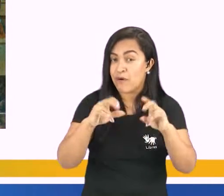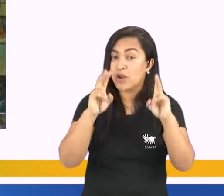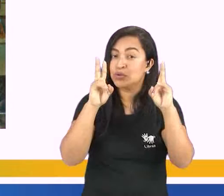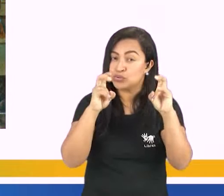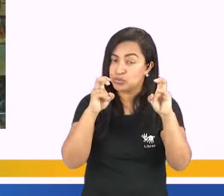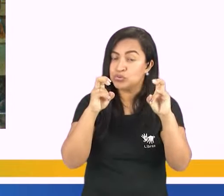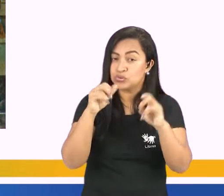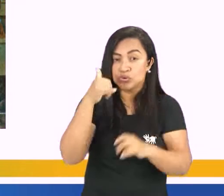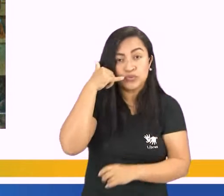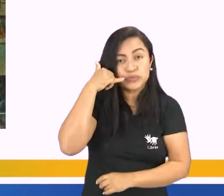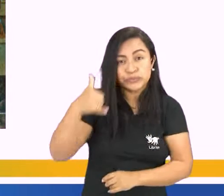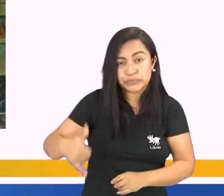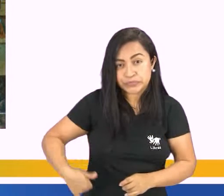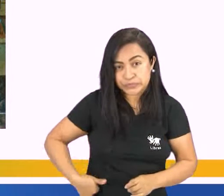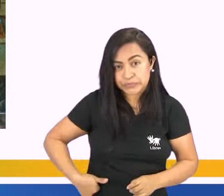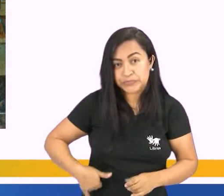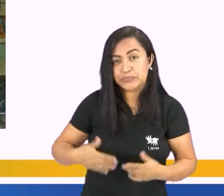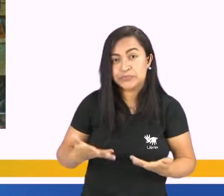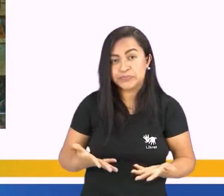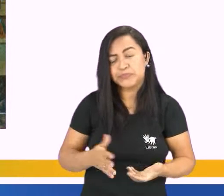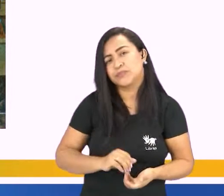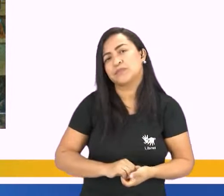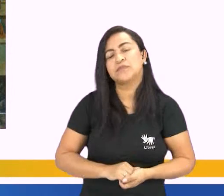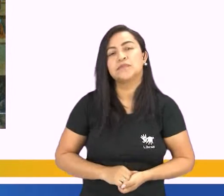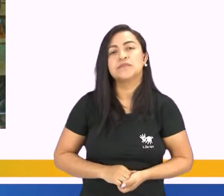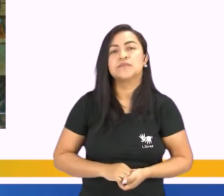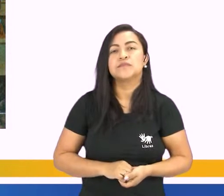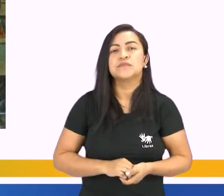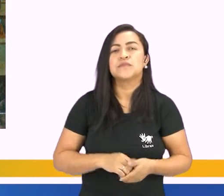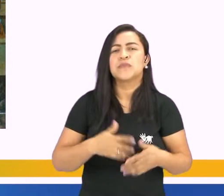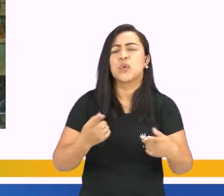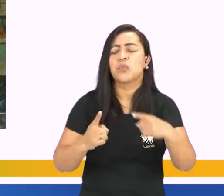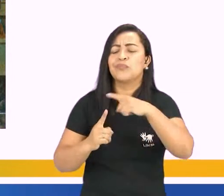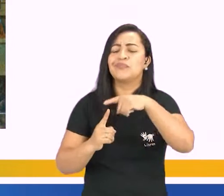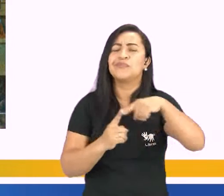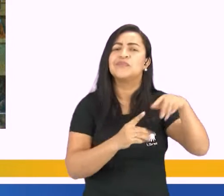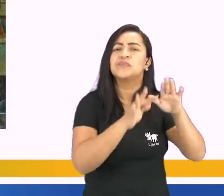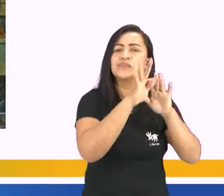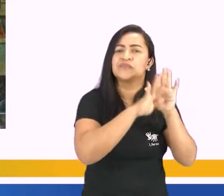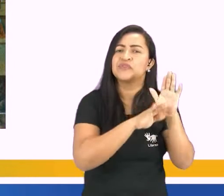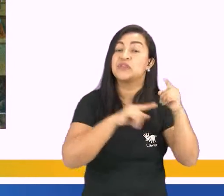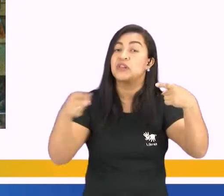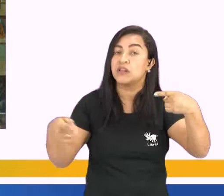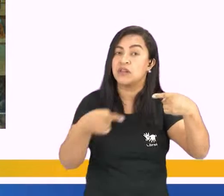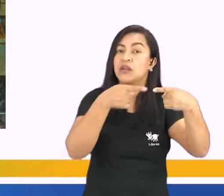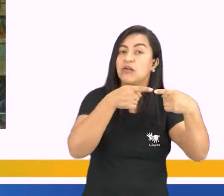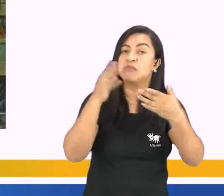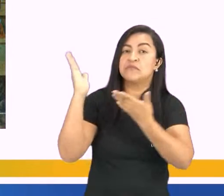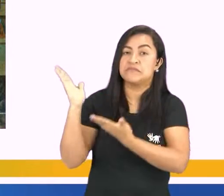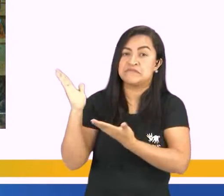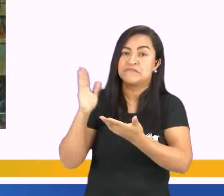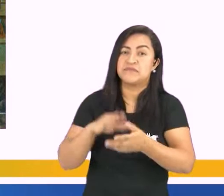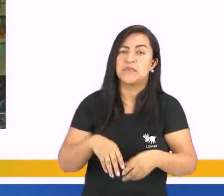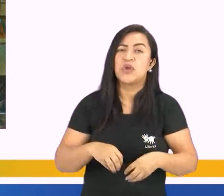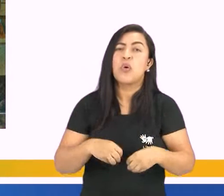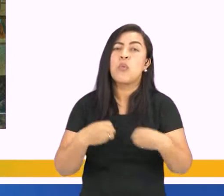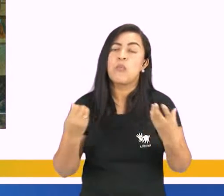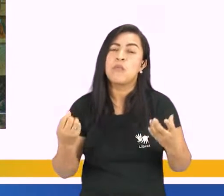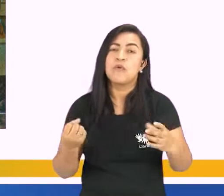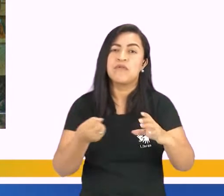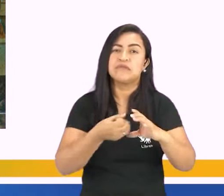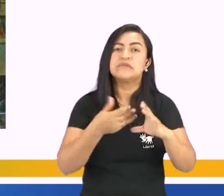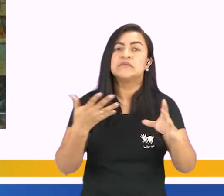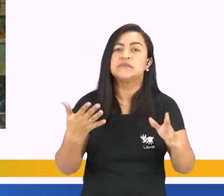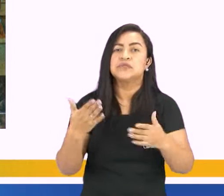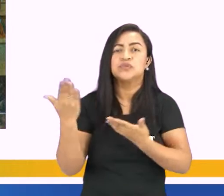aparelho telefônico. Qual tipo textual se encaixaria dentro desse gênero? Qual é o tipo que faz essa descrição?